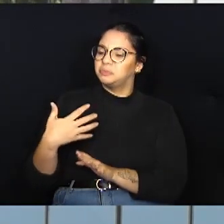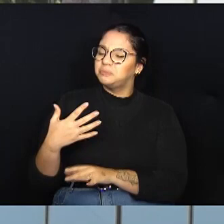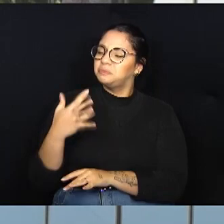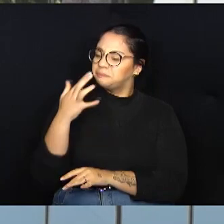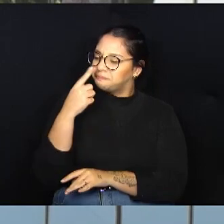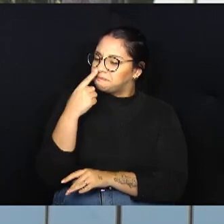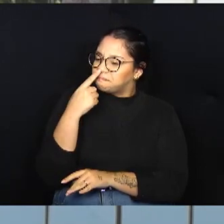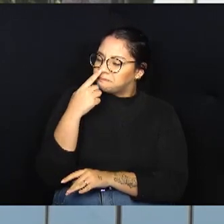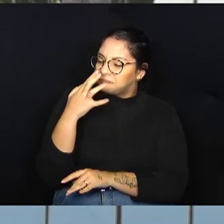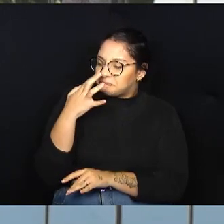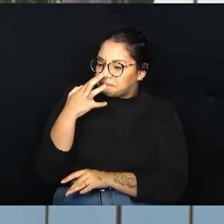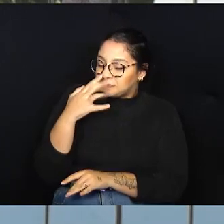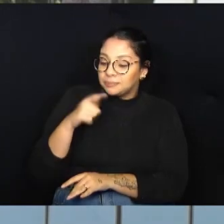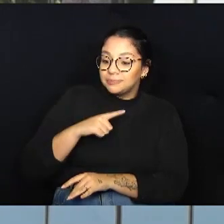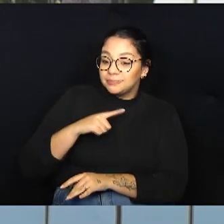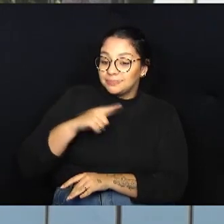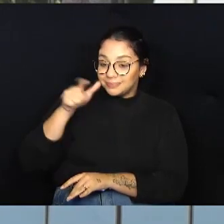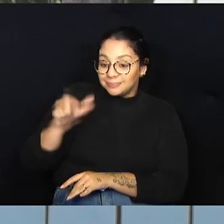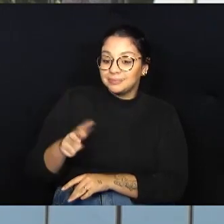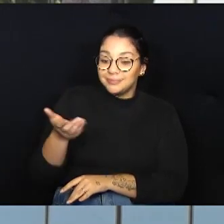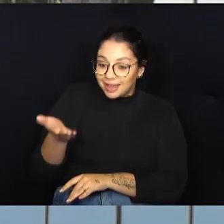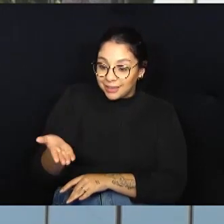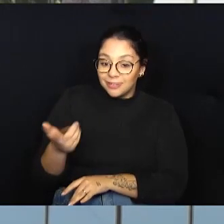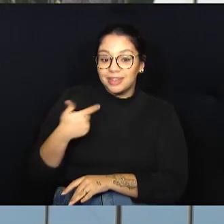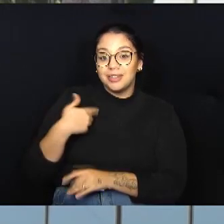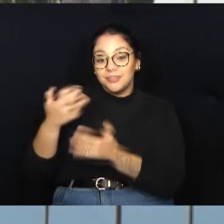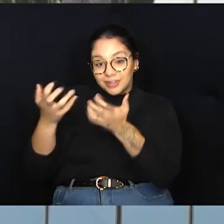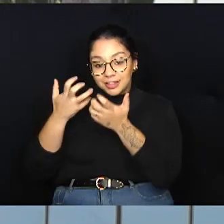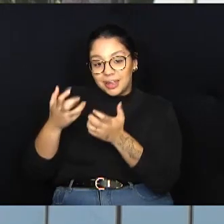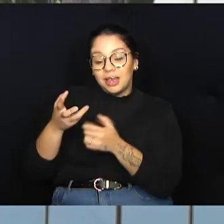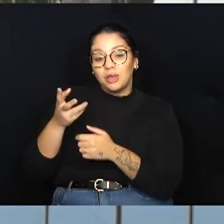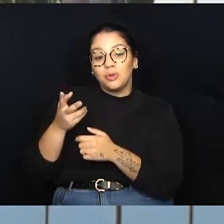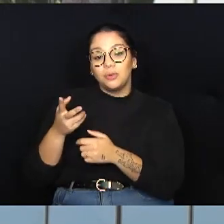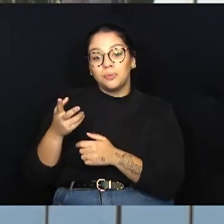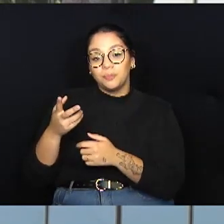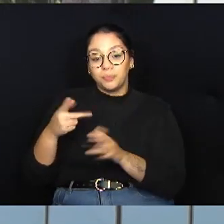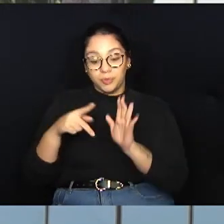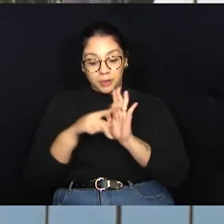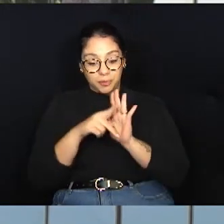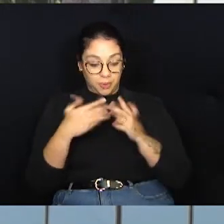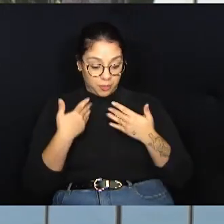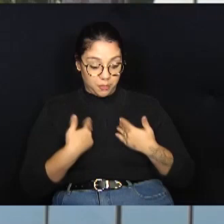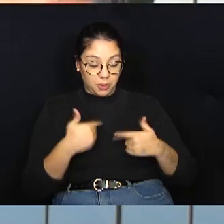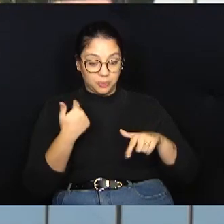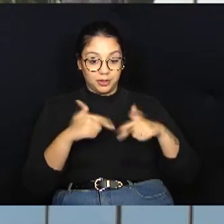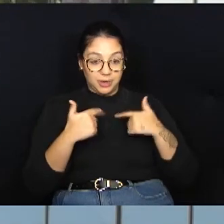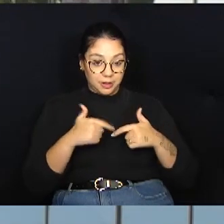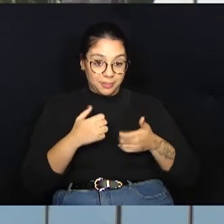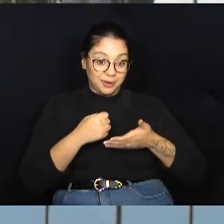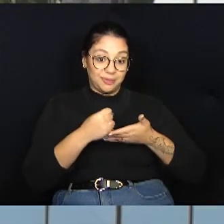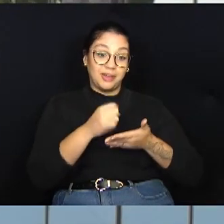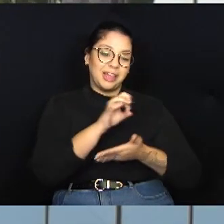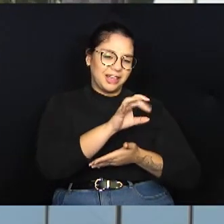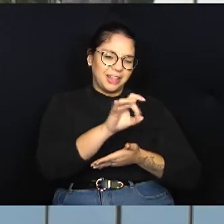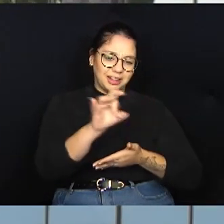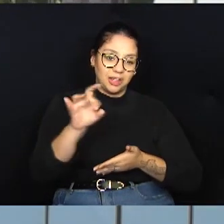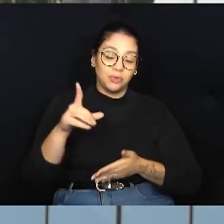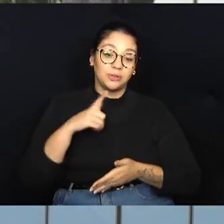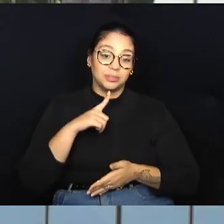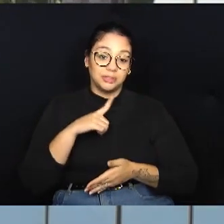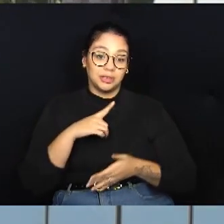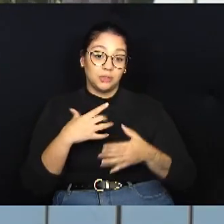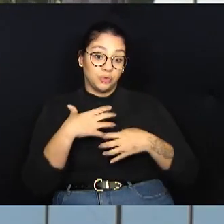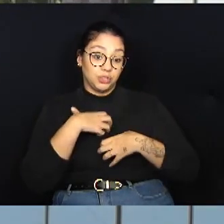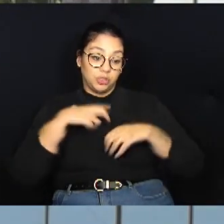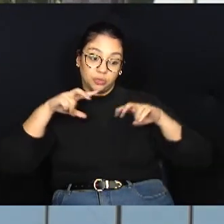admiração e pretendo levar esse estilo meu de trabalho. Cada pessoa tem uma maneira de analisar